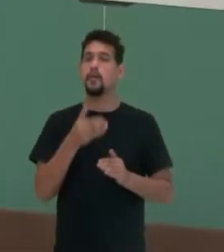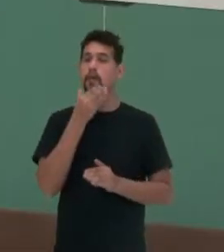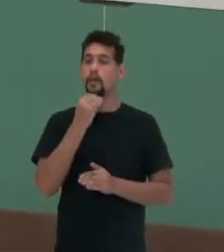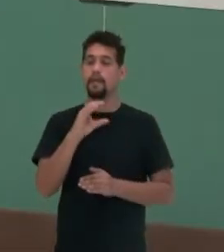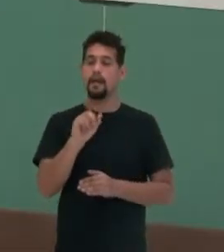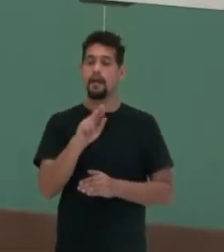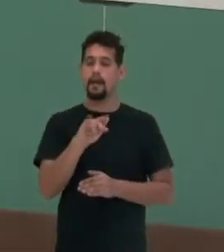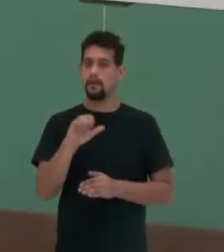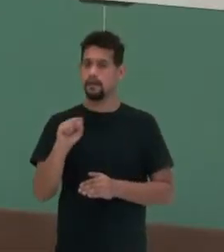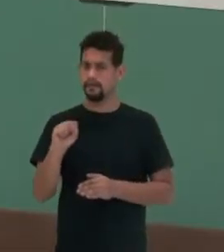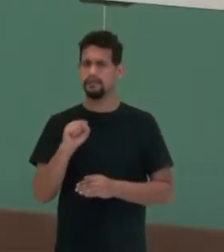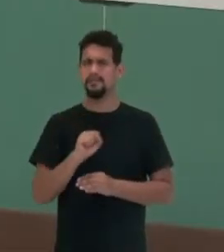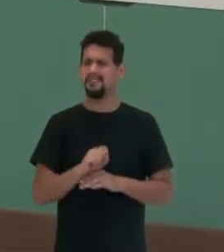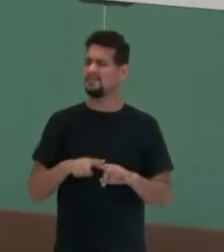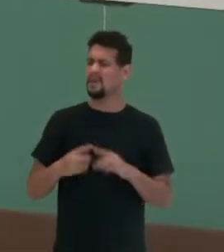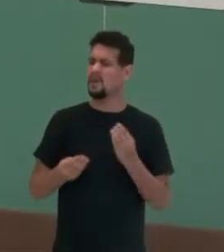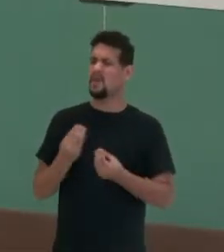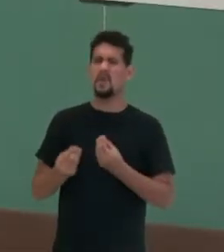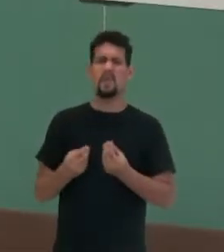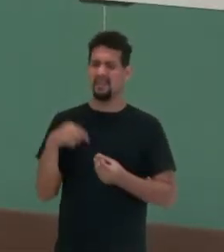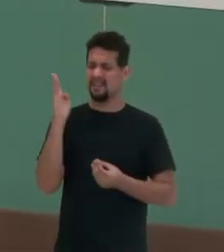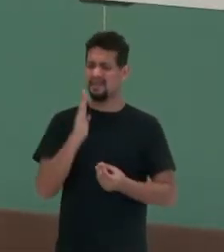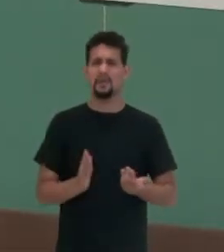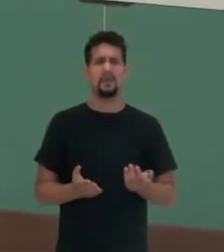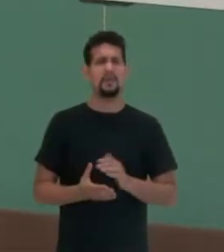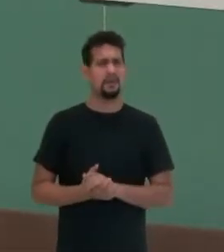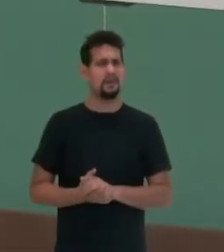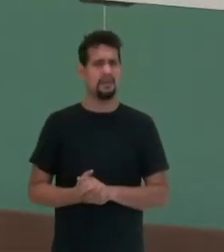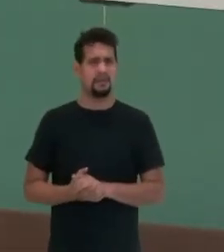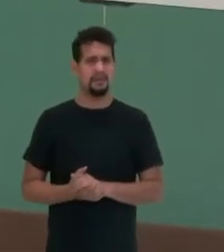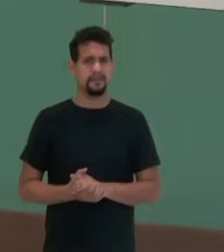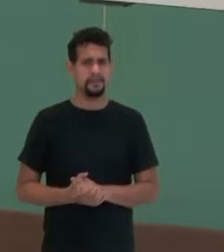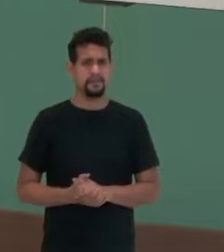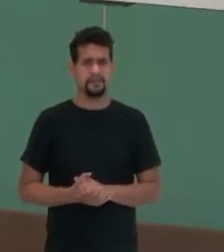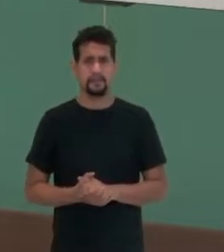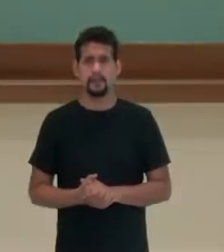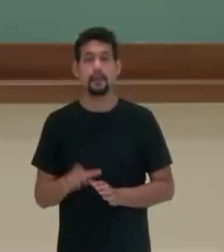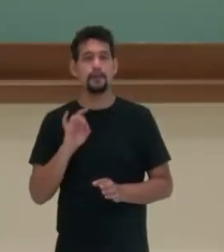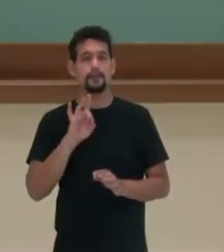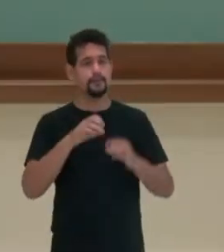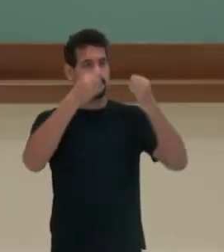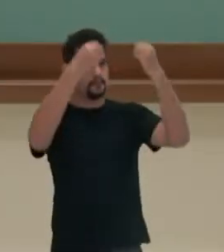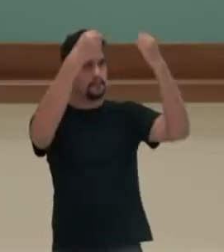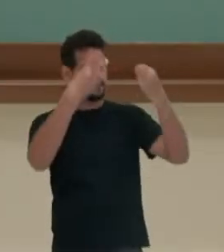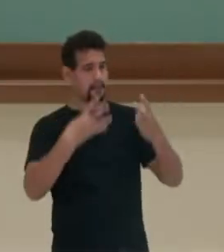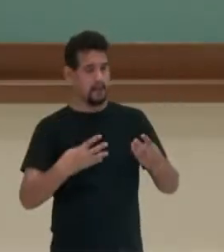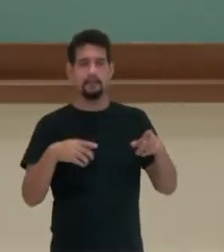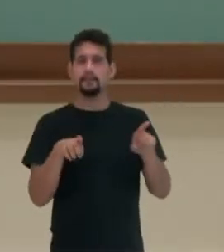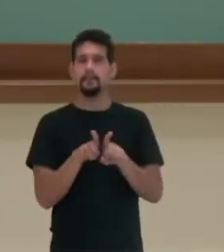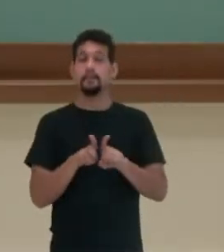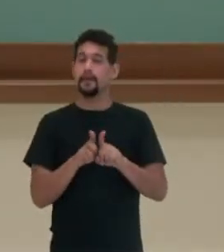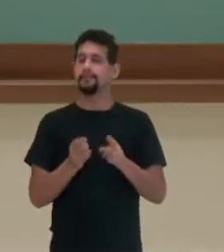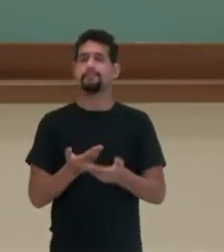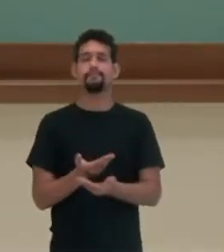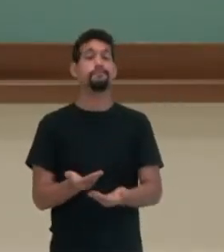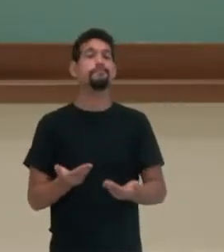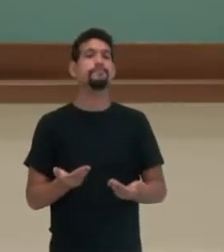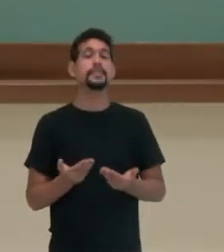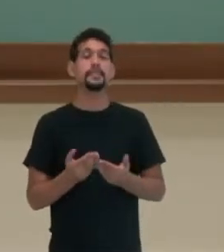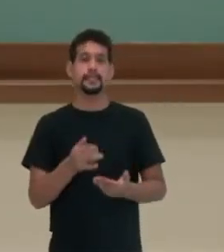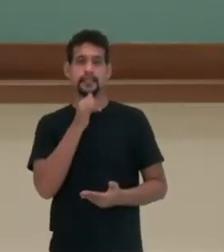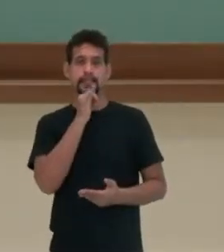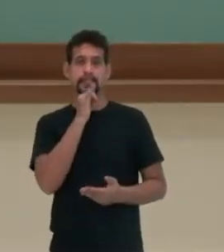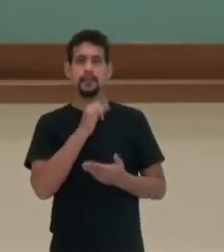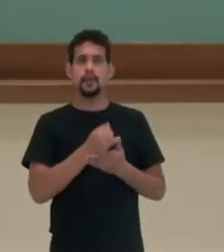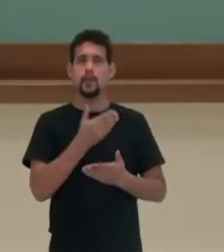Gracie. Mas como assim Jiu-Jitsu brasileiro? Então, só para dar uma explicação, o